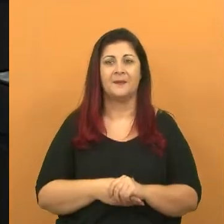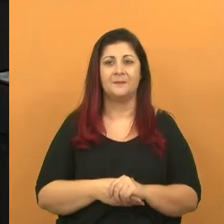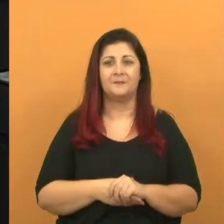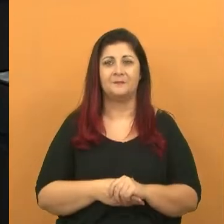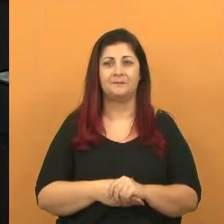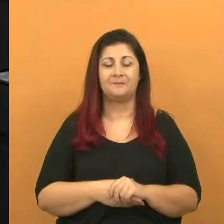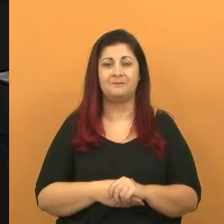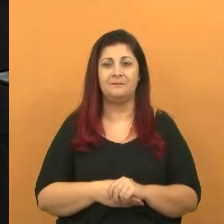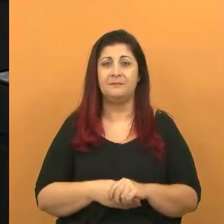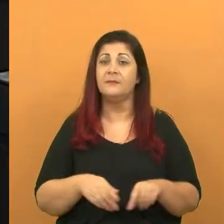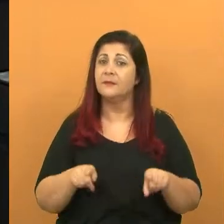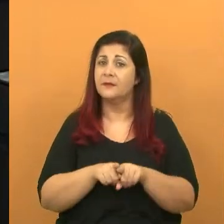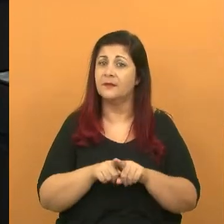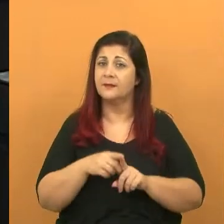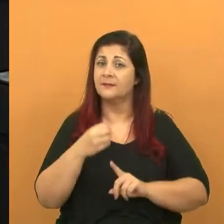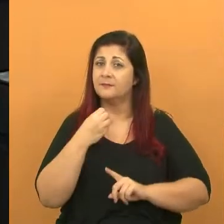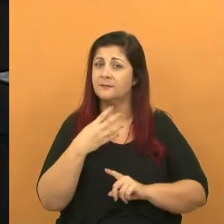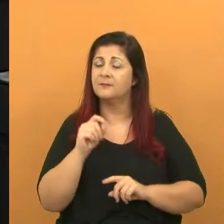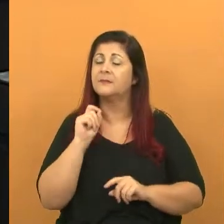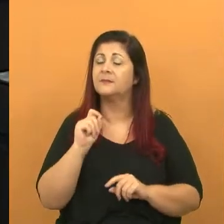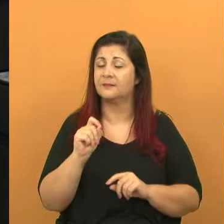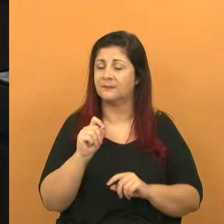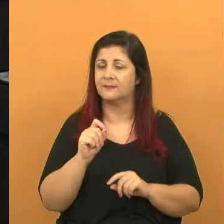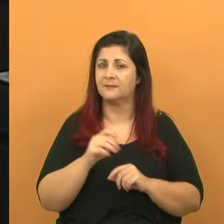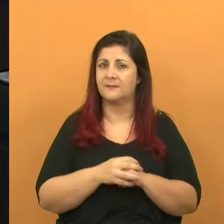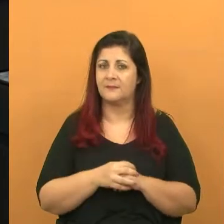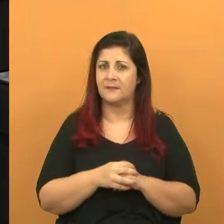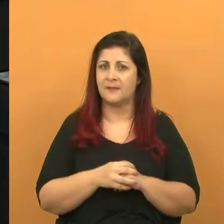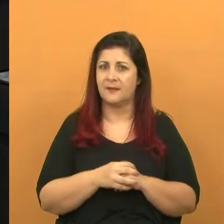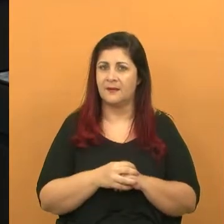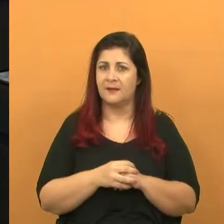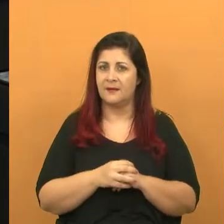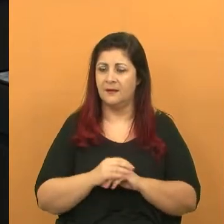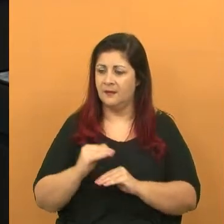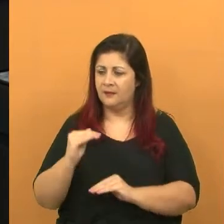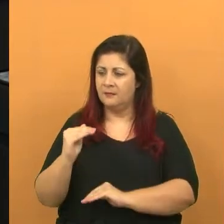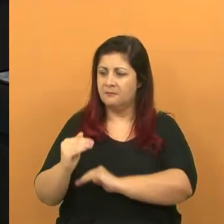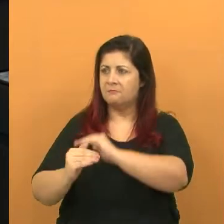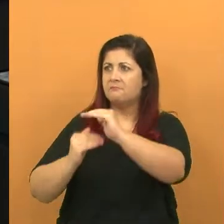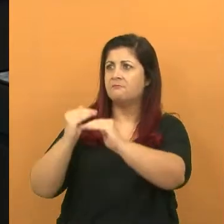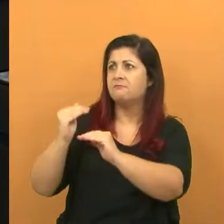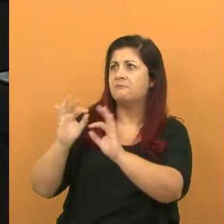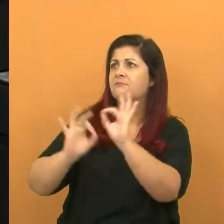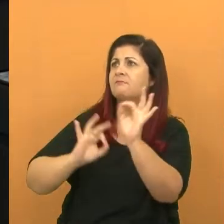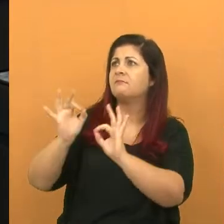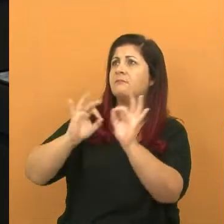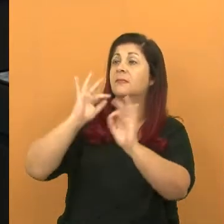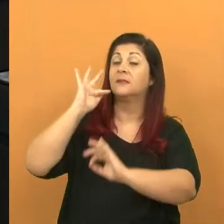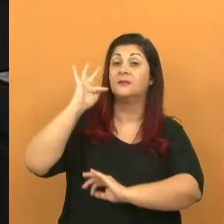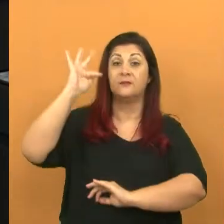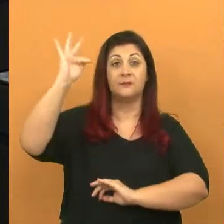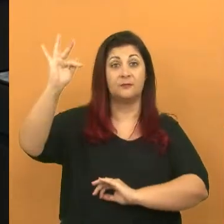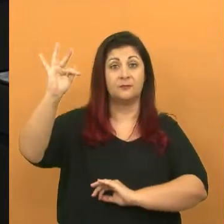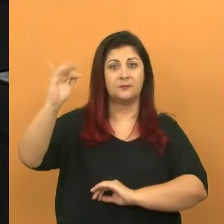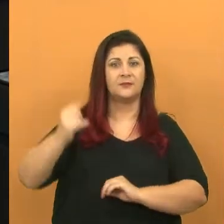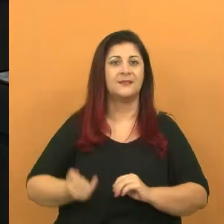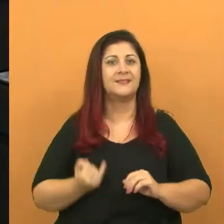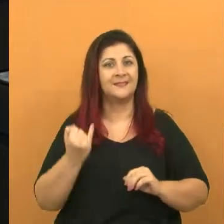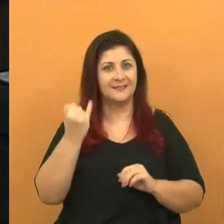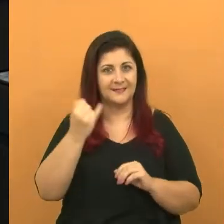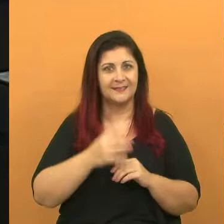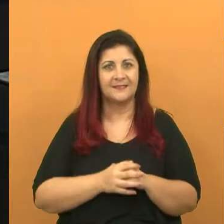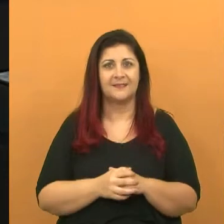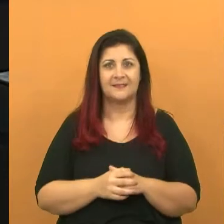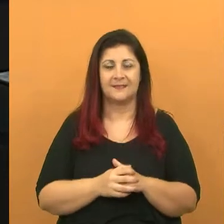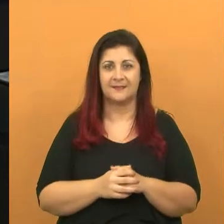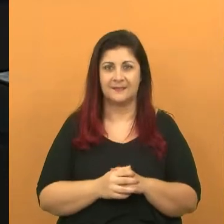daí serve como o quê? Serve para desencadear o futuro da criança. Então, olha a importância.